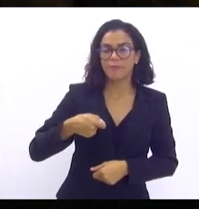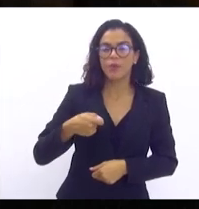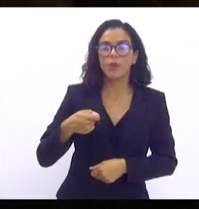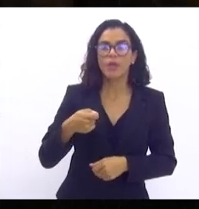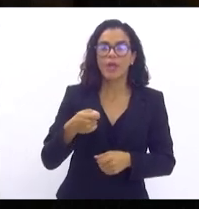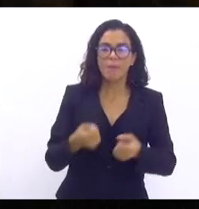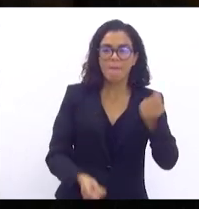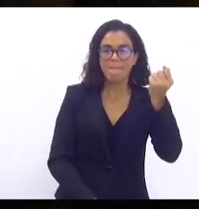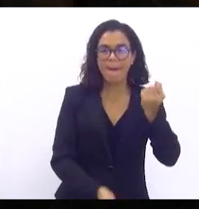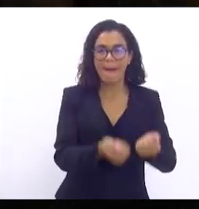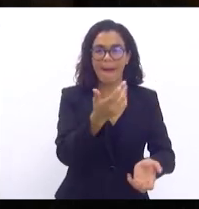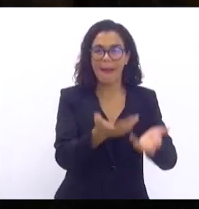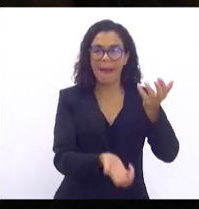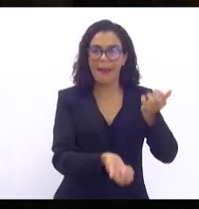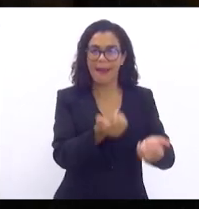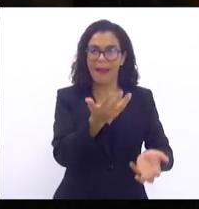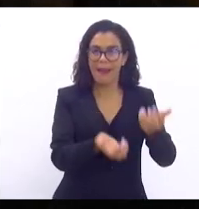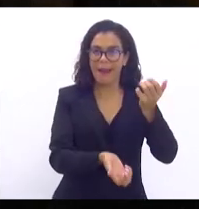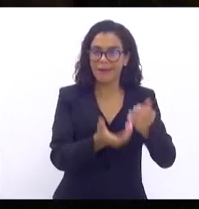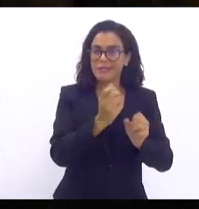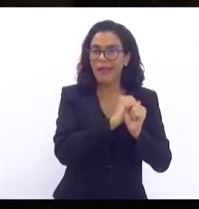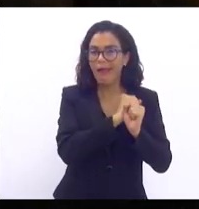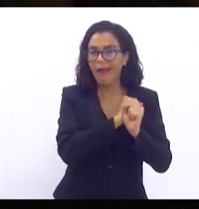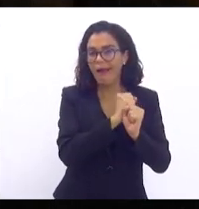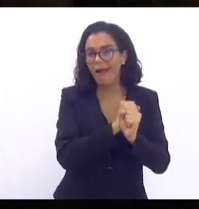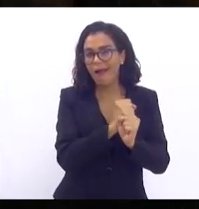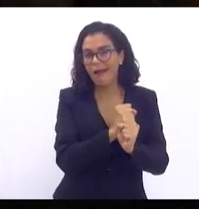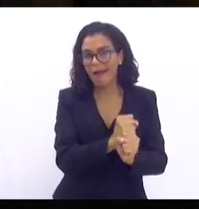atacado há décadas.